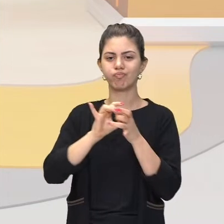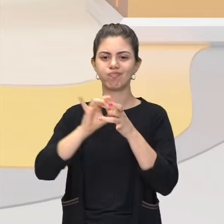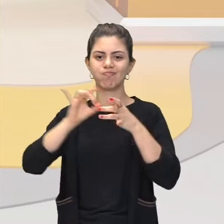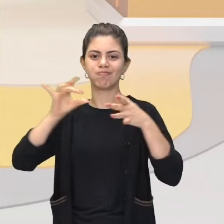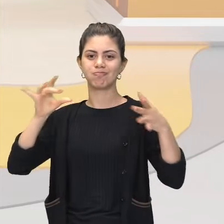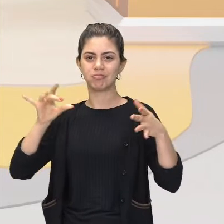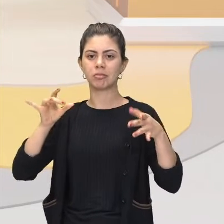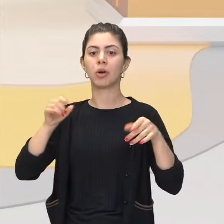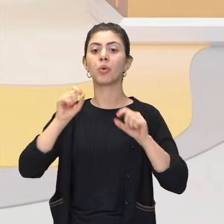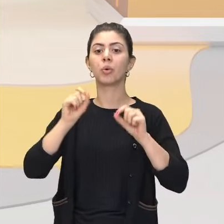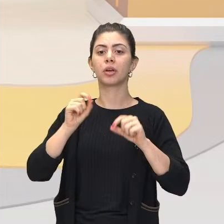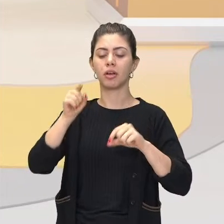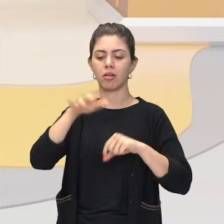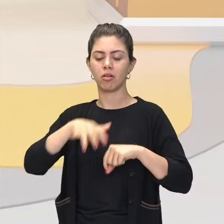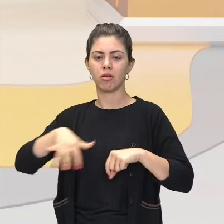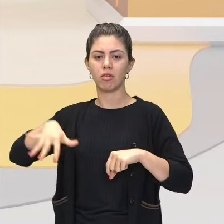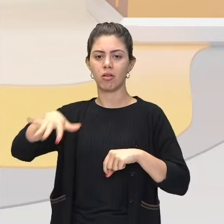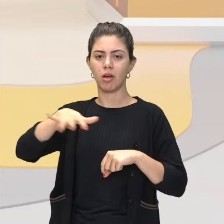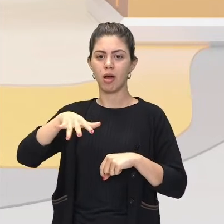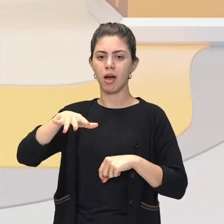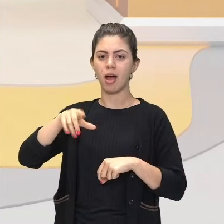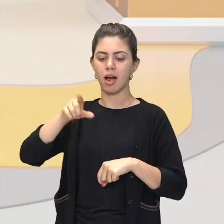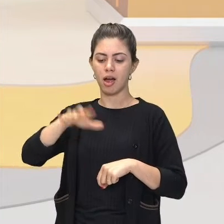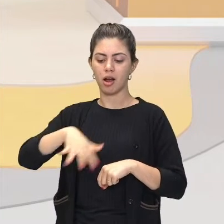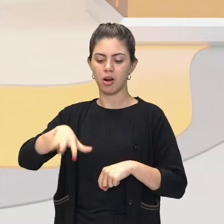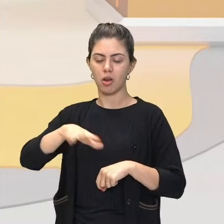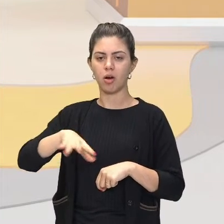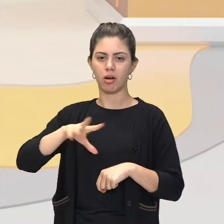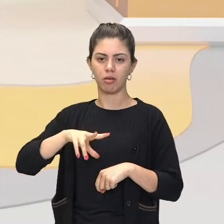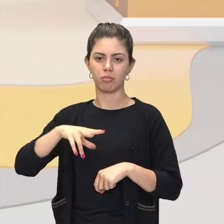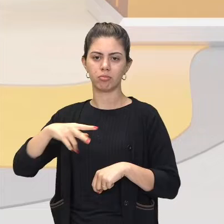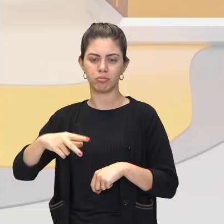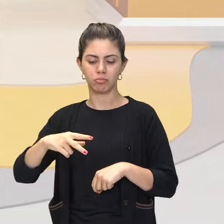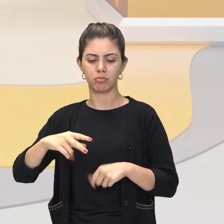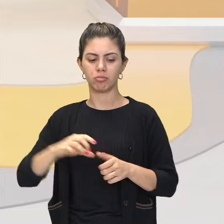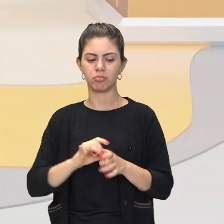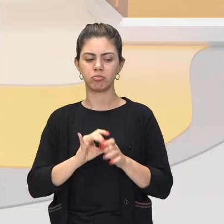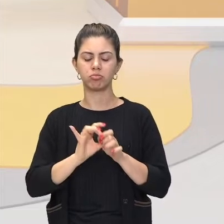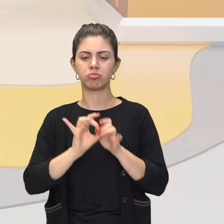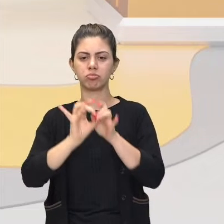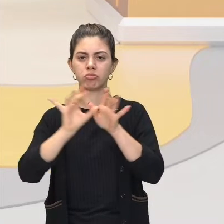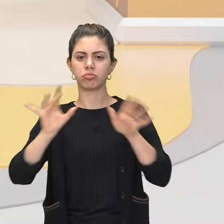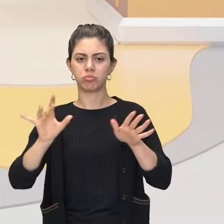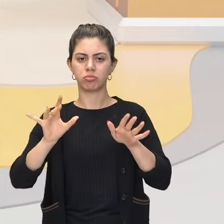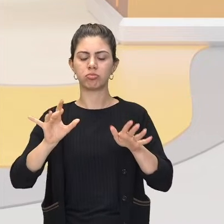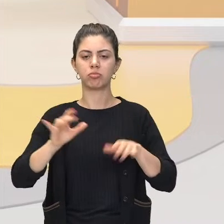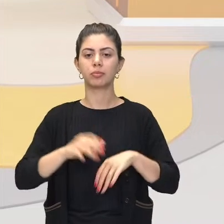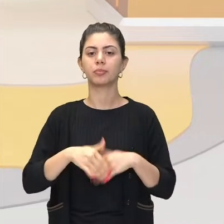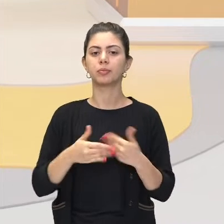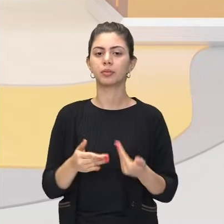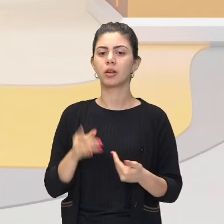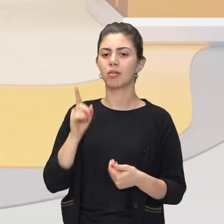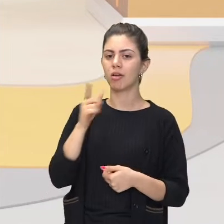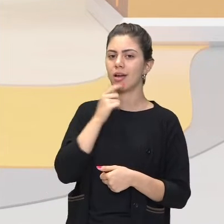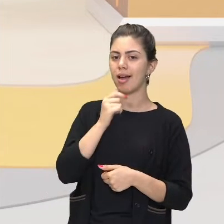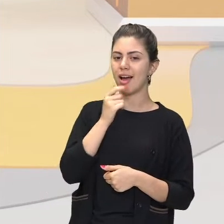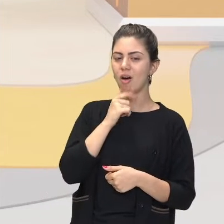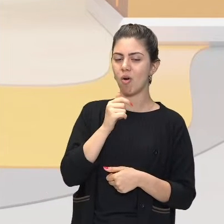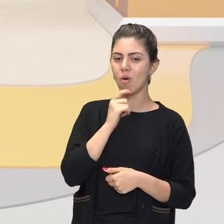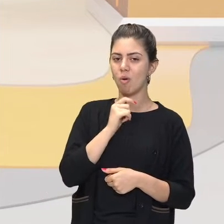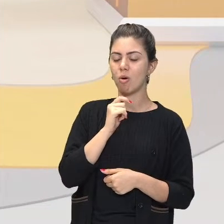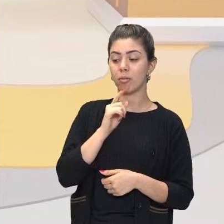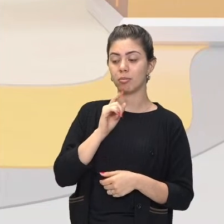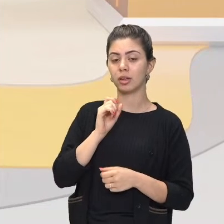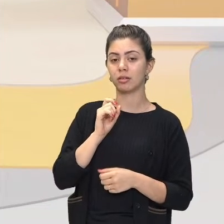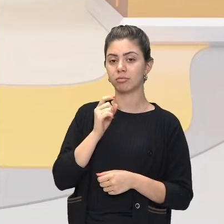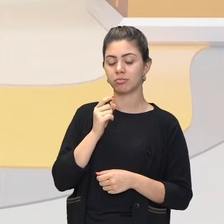a independência do Condado Portucalense. Essa decisão do Afonso Henriques,